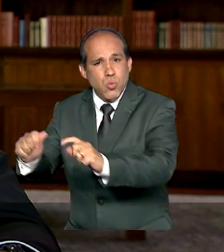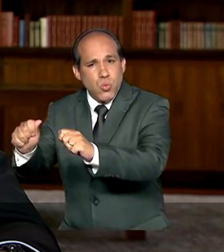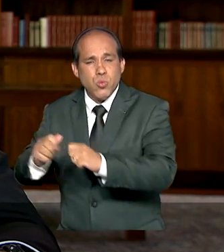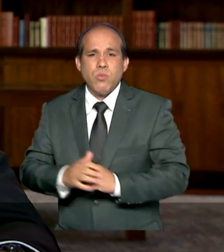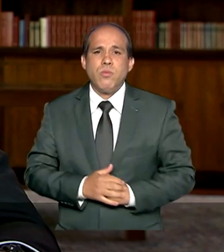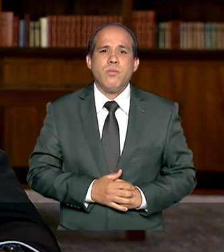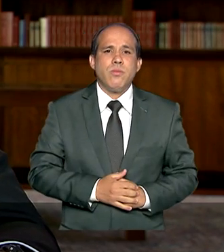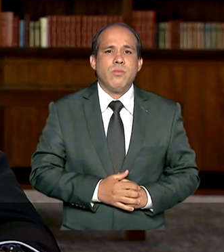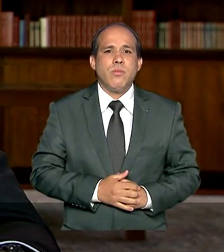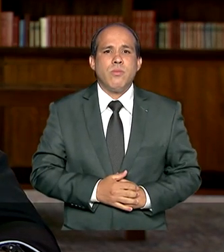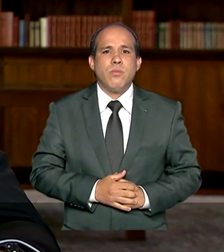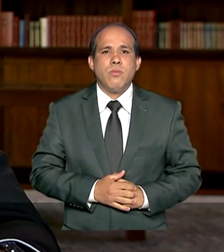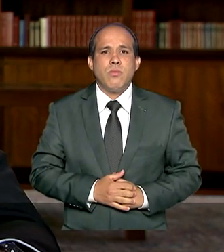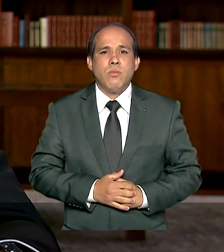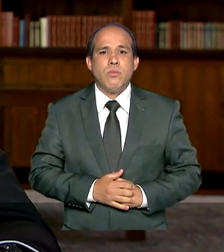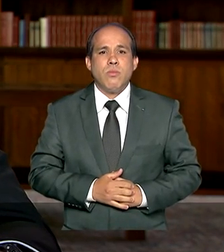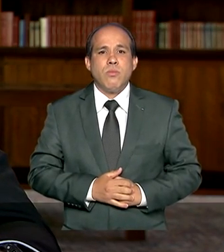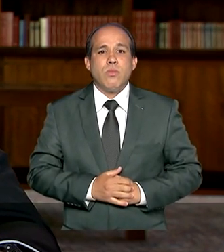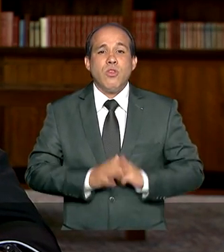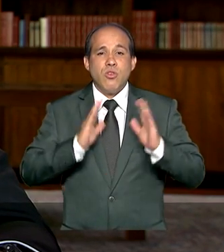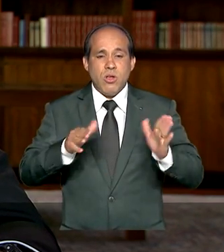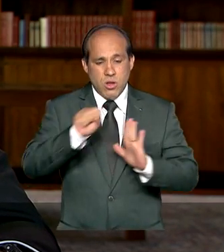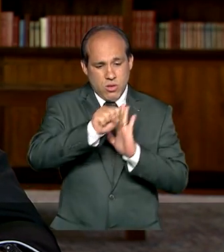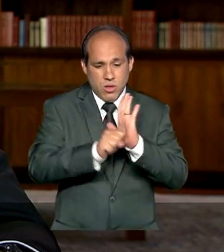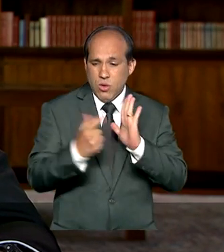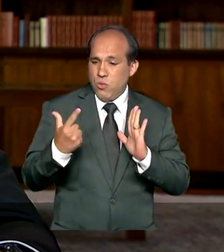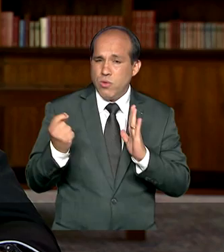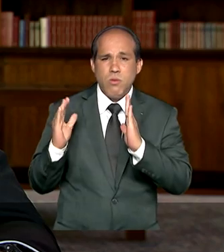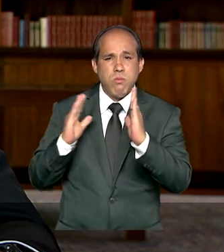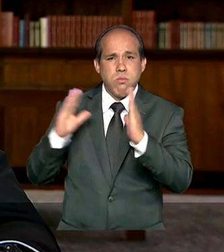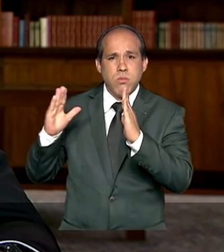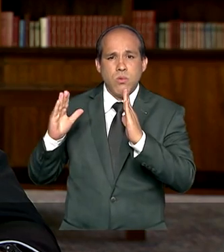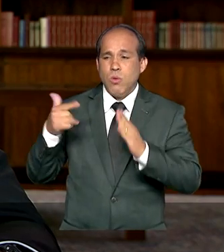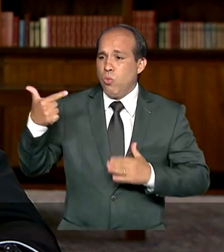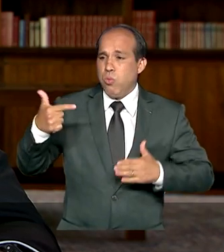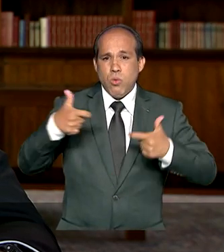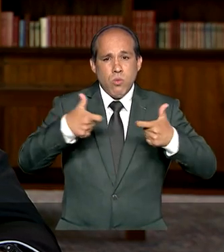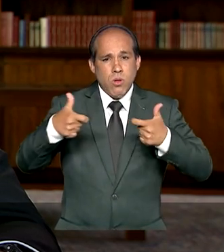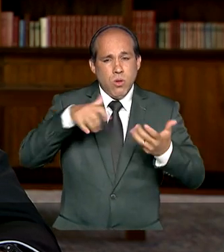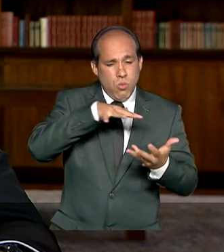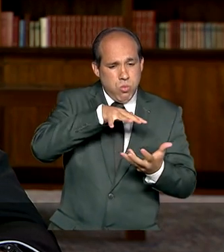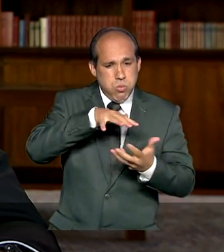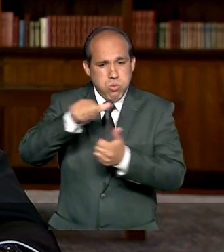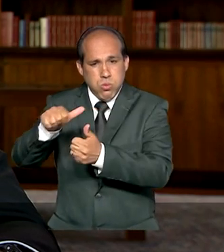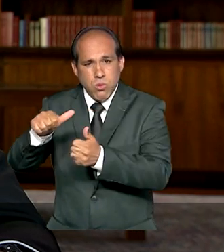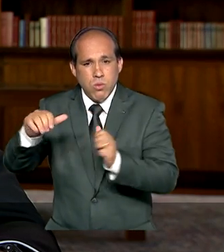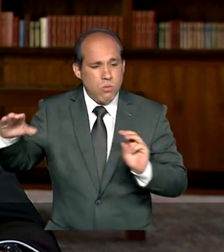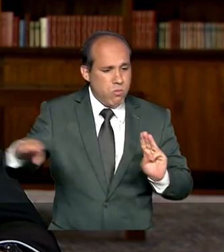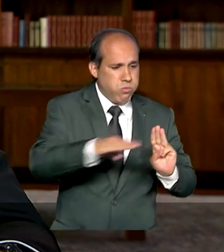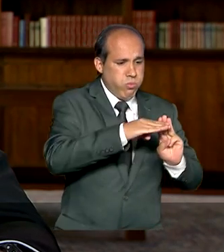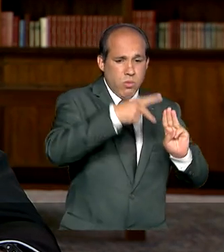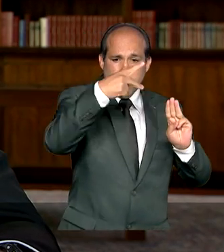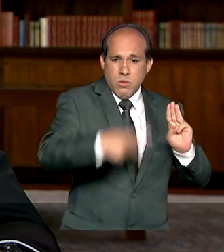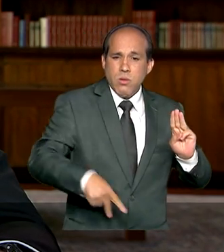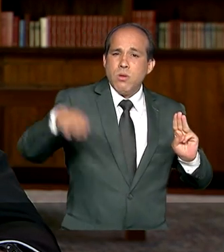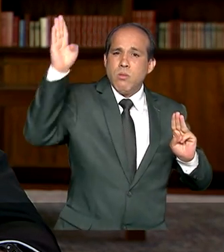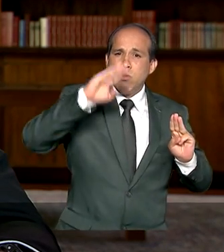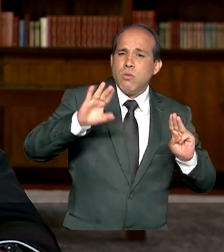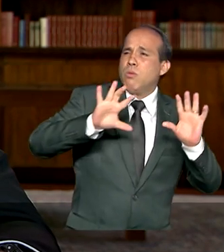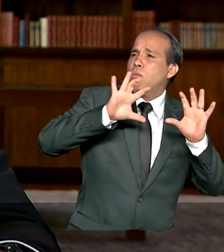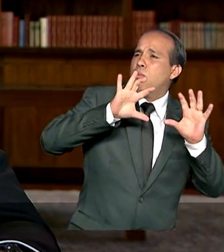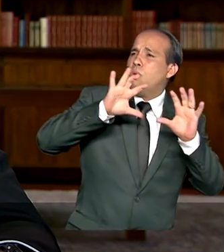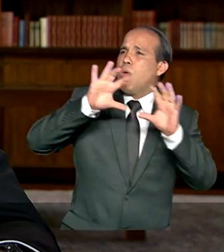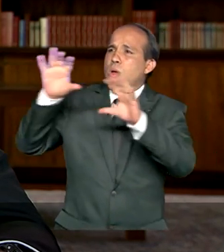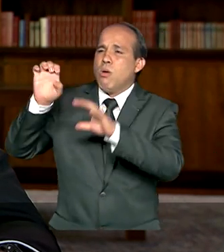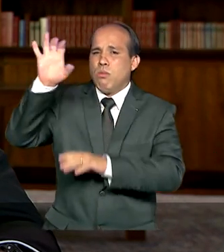a a todos já no século 20 durante a segunda guerra mundial a força expedicionária brasileira